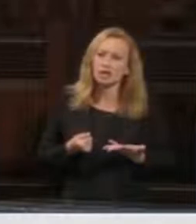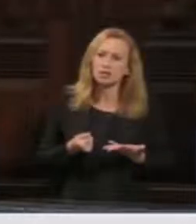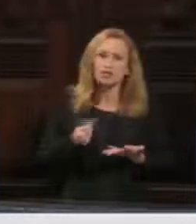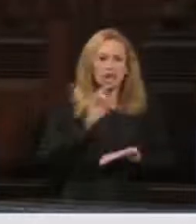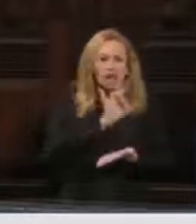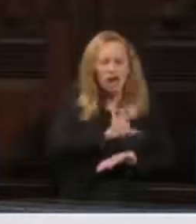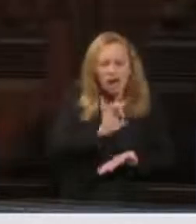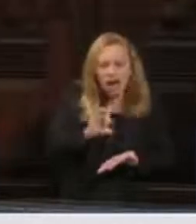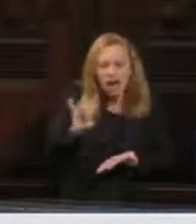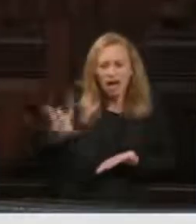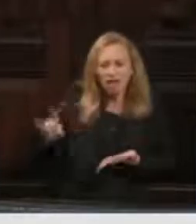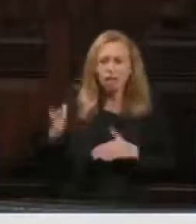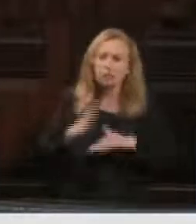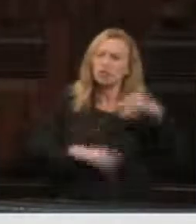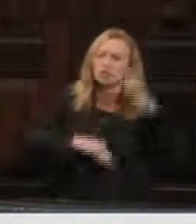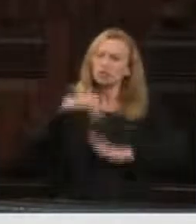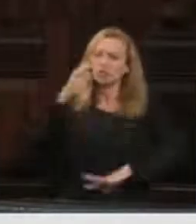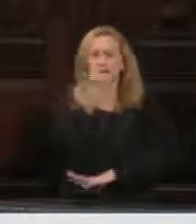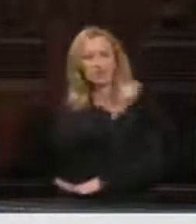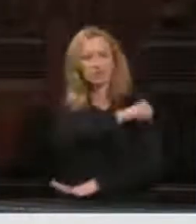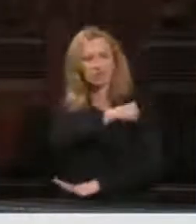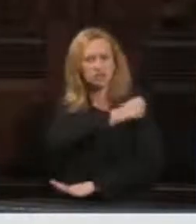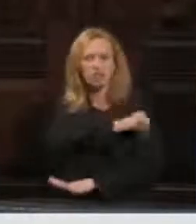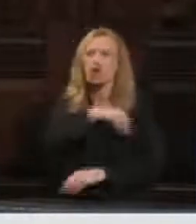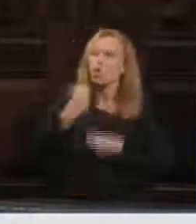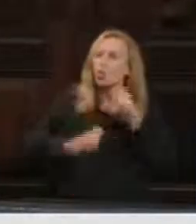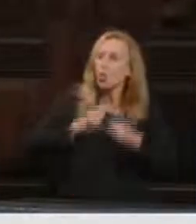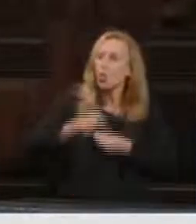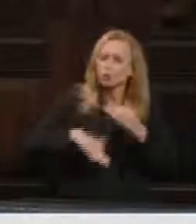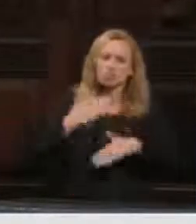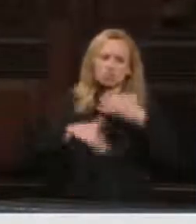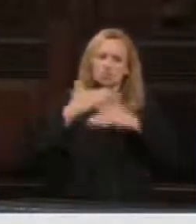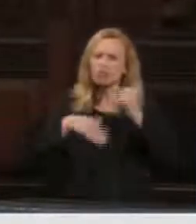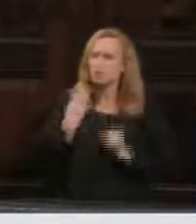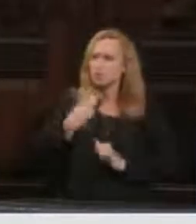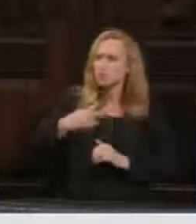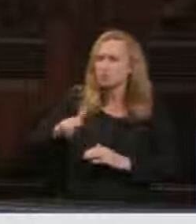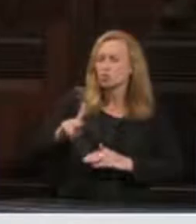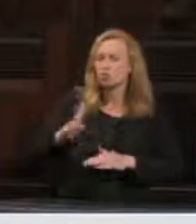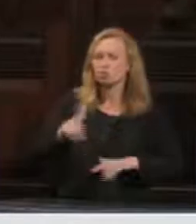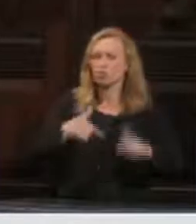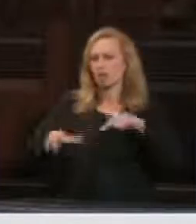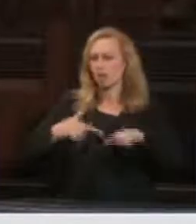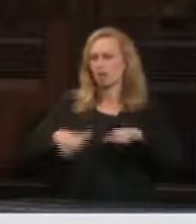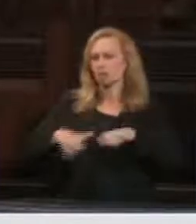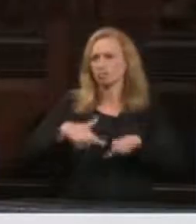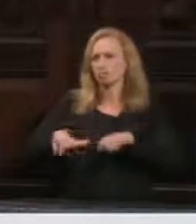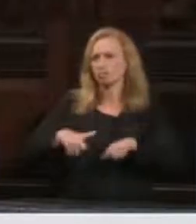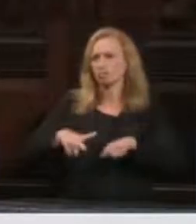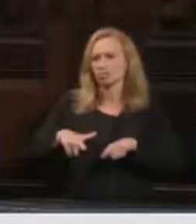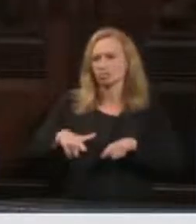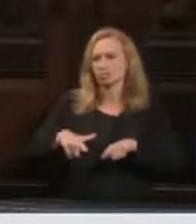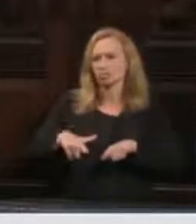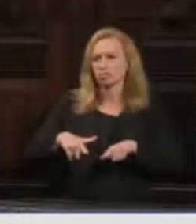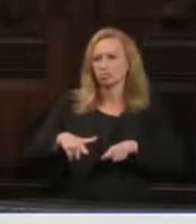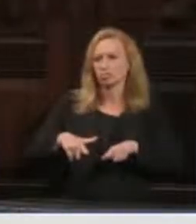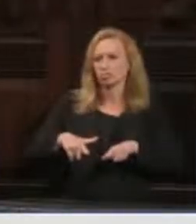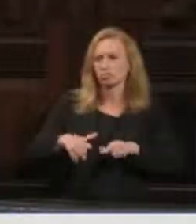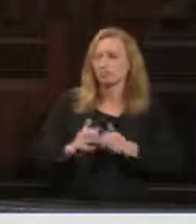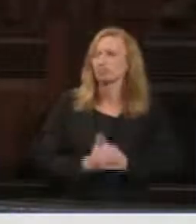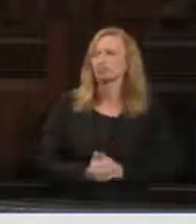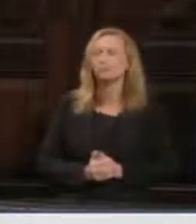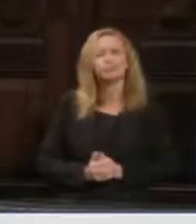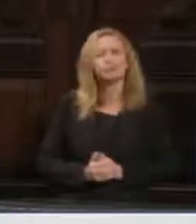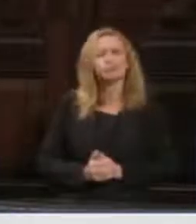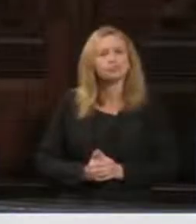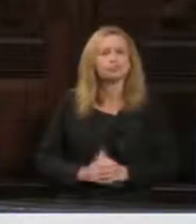profissionais enfermeiros e como eles desenvolvem as suas atividades perante a população.